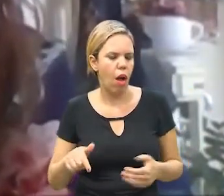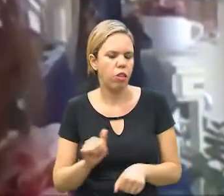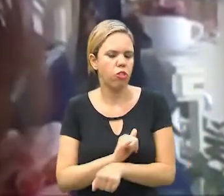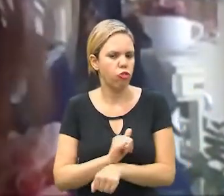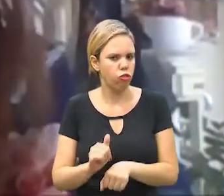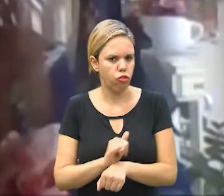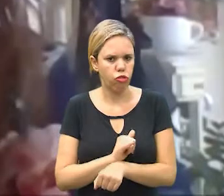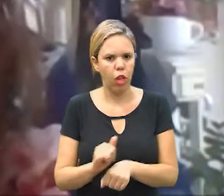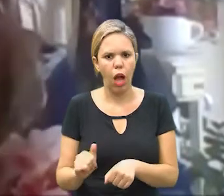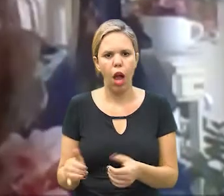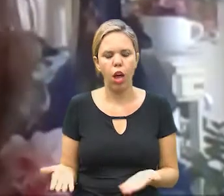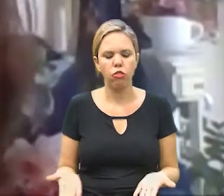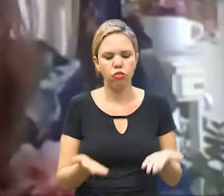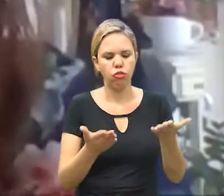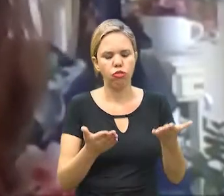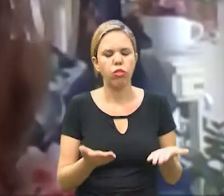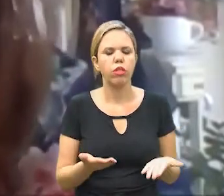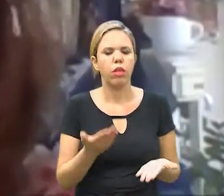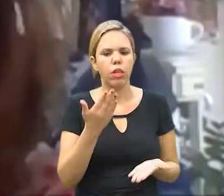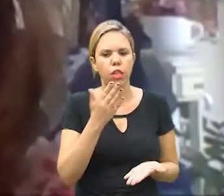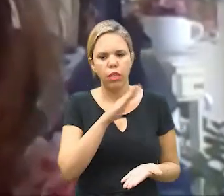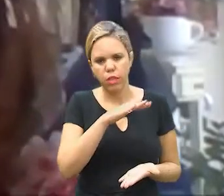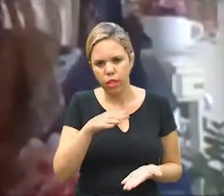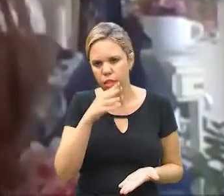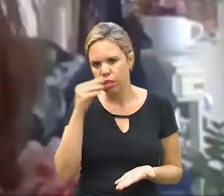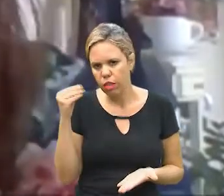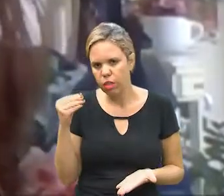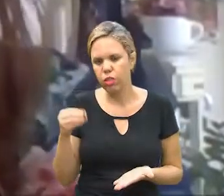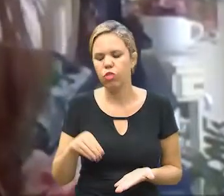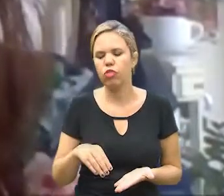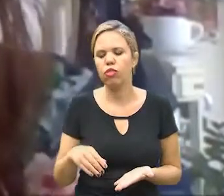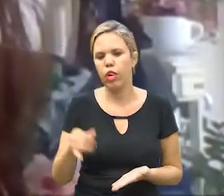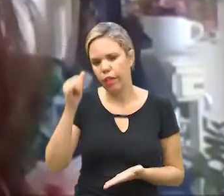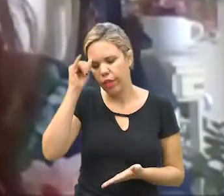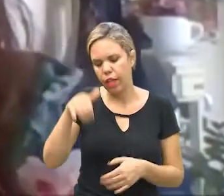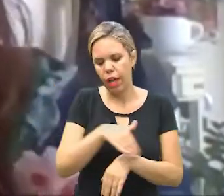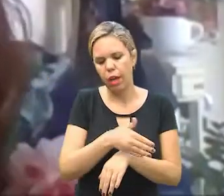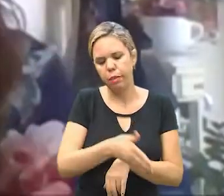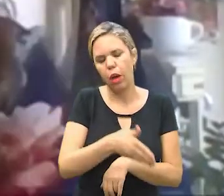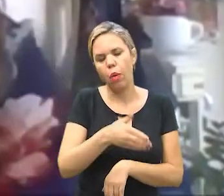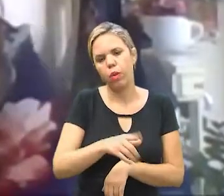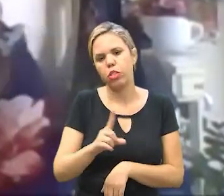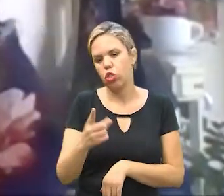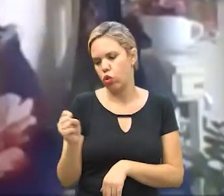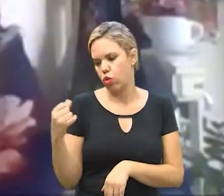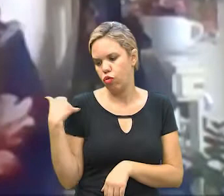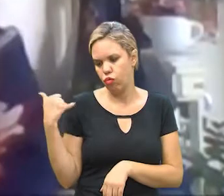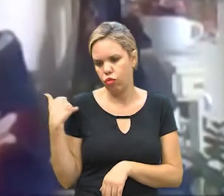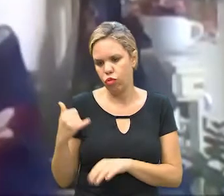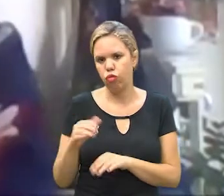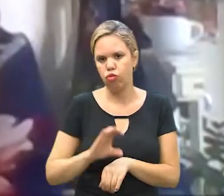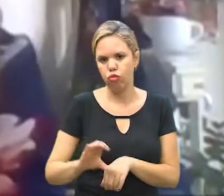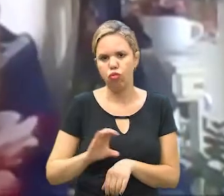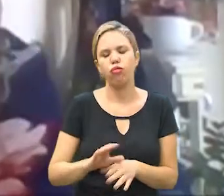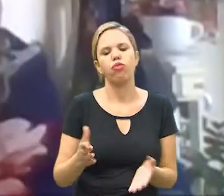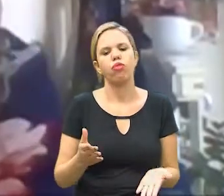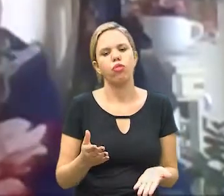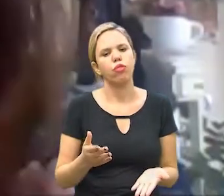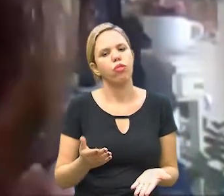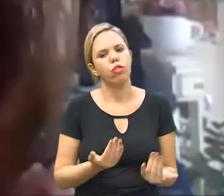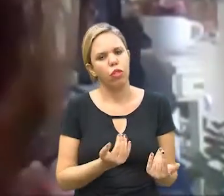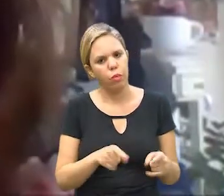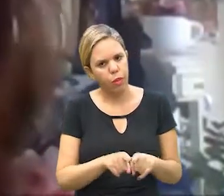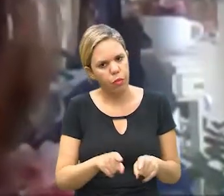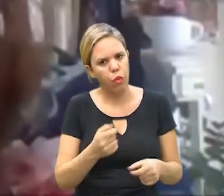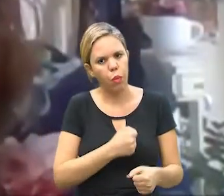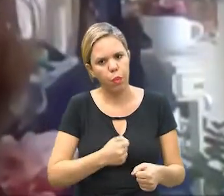encontramos de tirar essas crianças e adolescentes da rua. E para os jovens também que passam dos 18 anos, nós temos cursos de